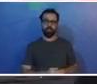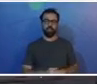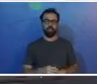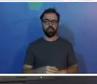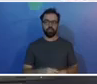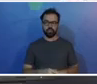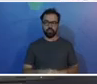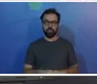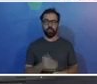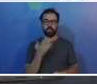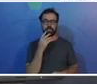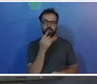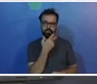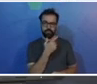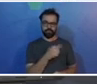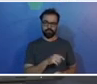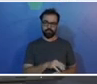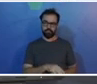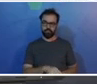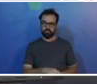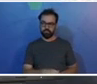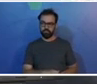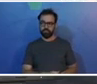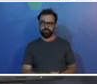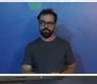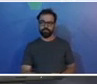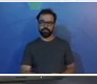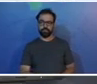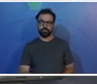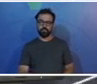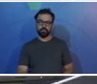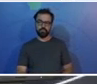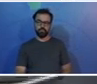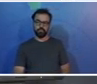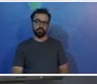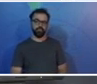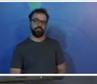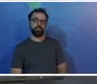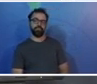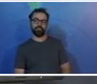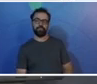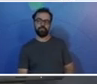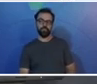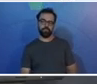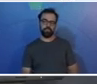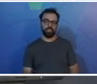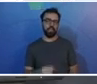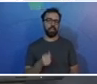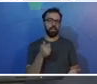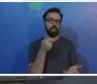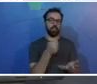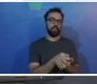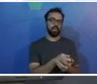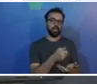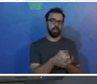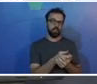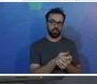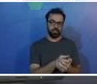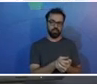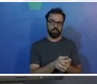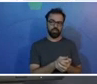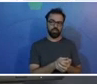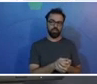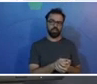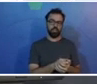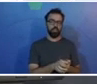acho, porque olha lá, se não tivesse esses R$17, nós só pagaríamos pelo